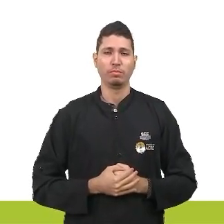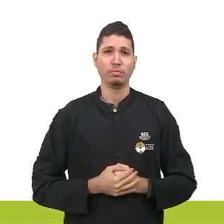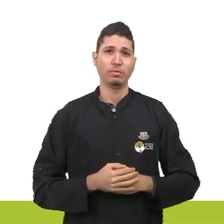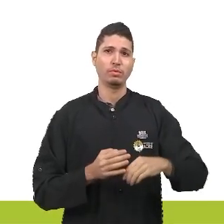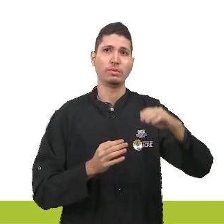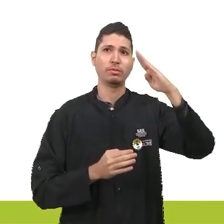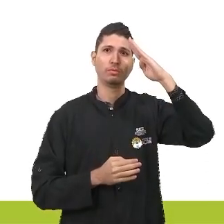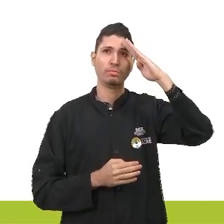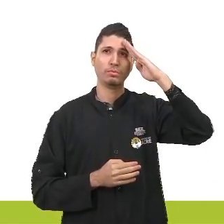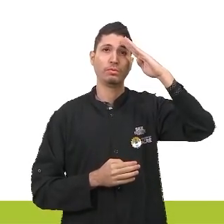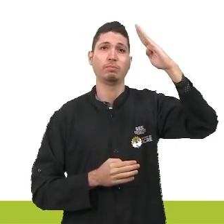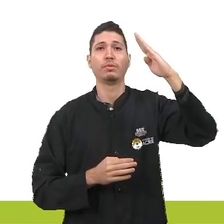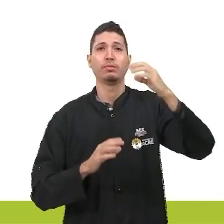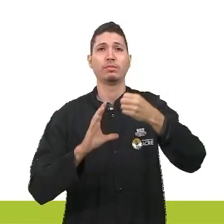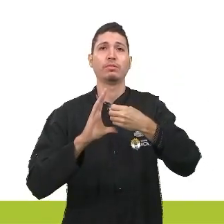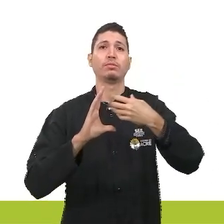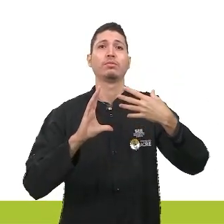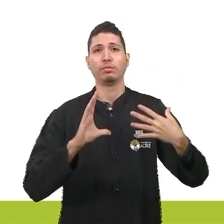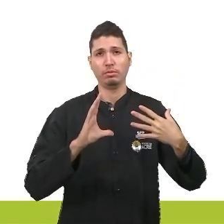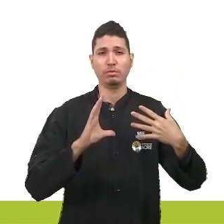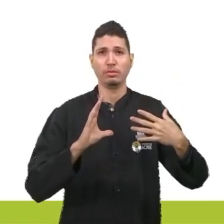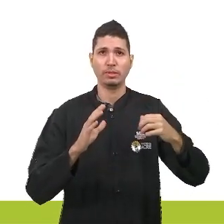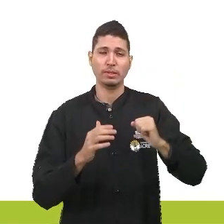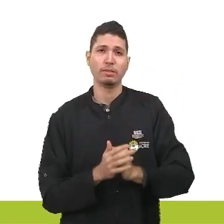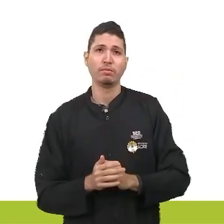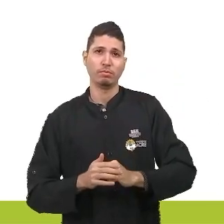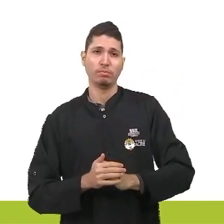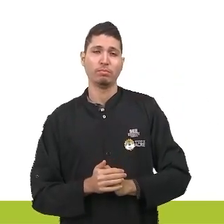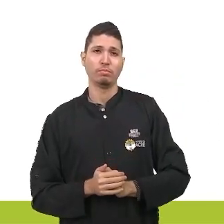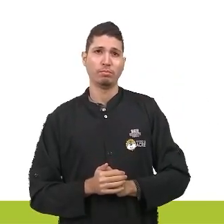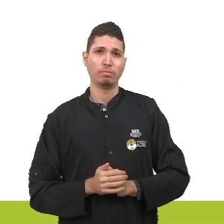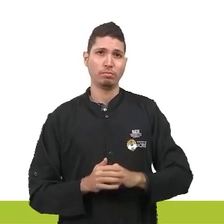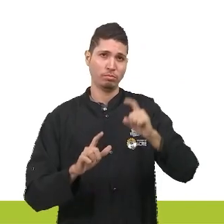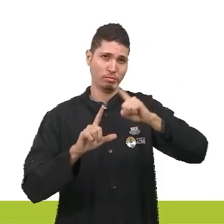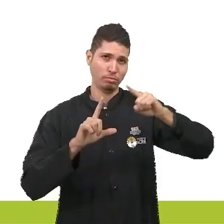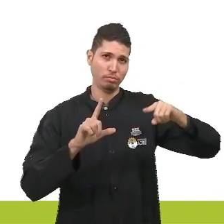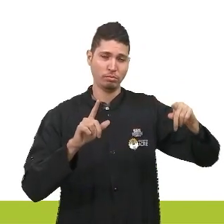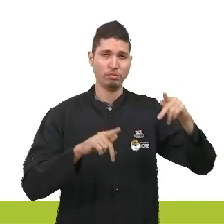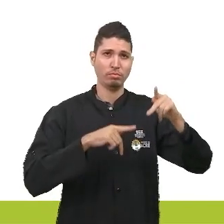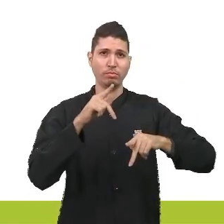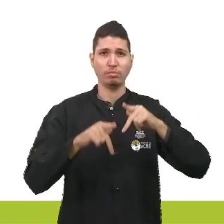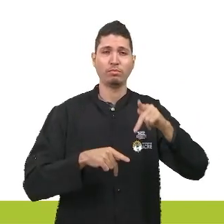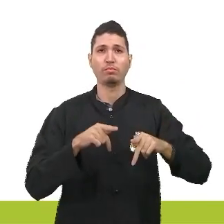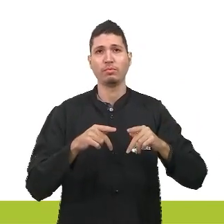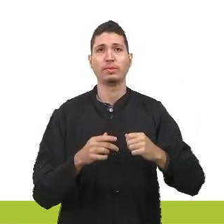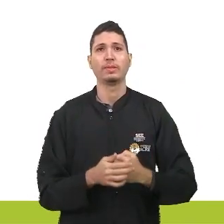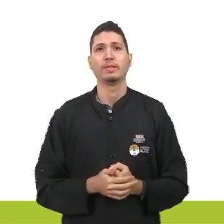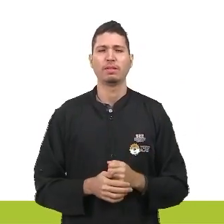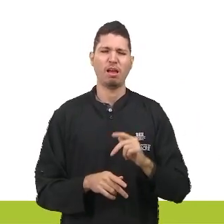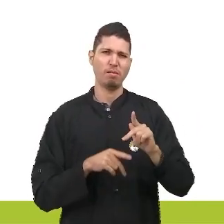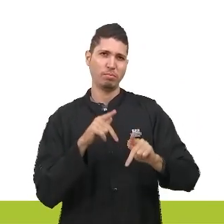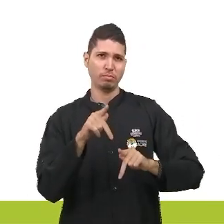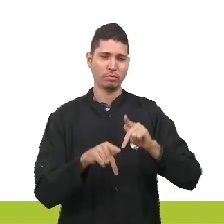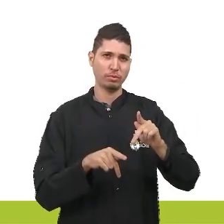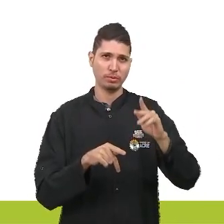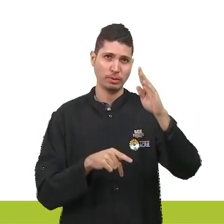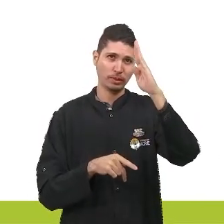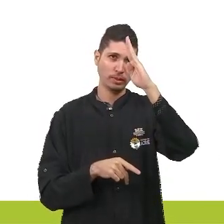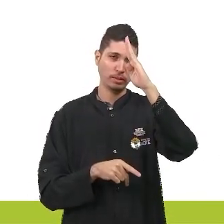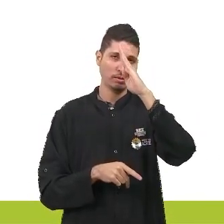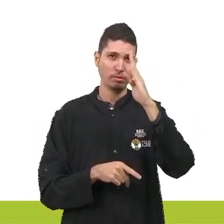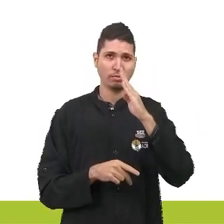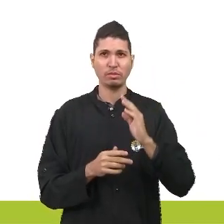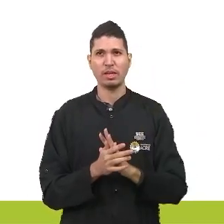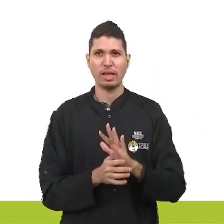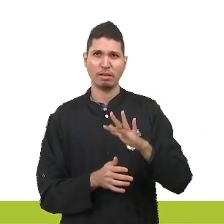principais características demográficas brasileiras? Então, a população brasileira tem aproximadamente 200 milhões de